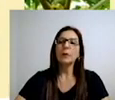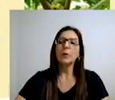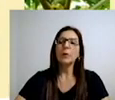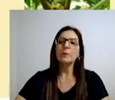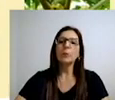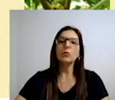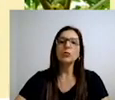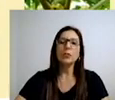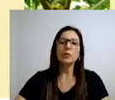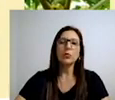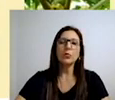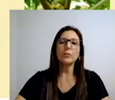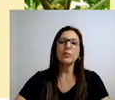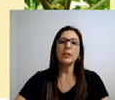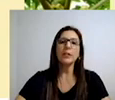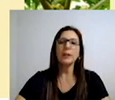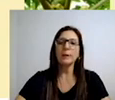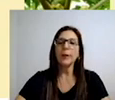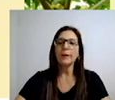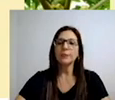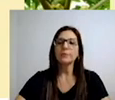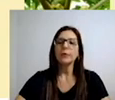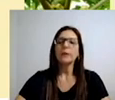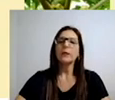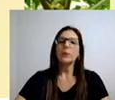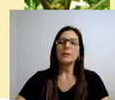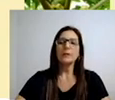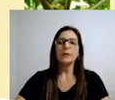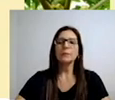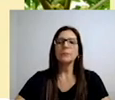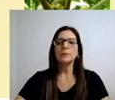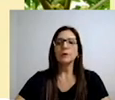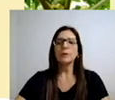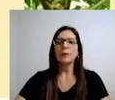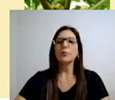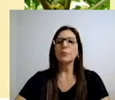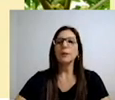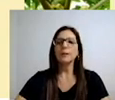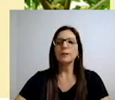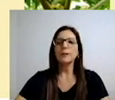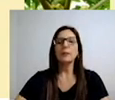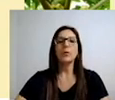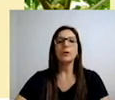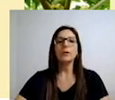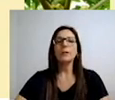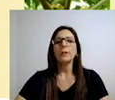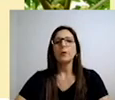mais pontudinho, como a gente tem aqui na imagem. Então, esse é um exemplo de plantas que